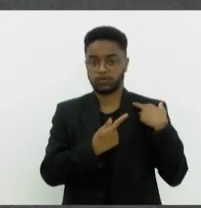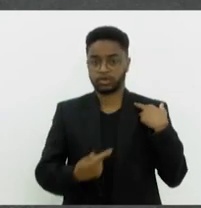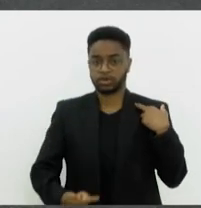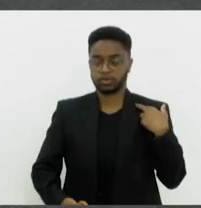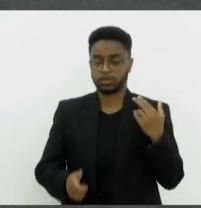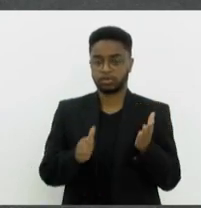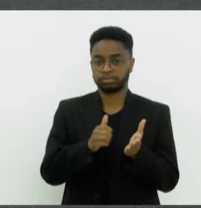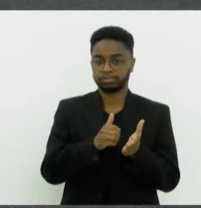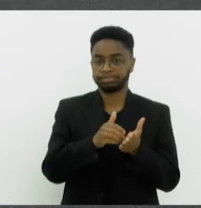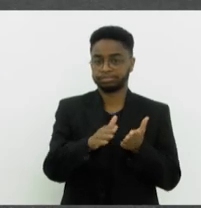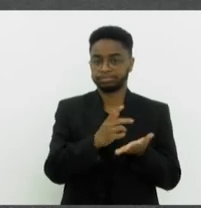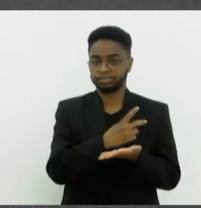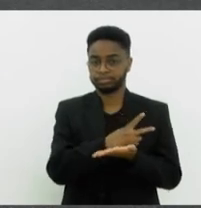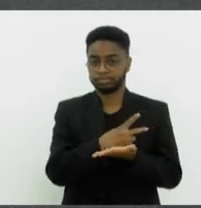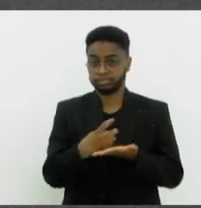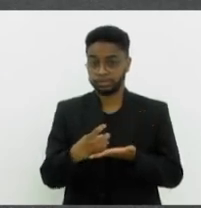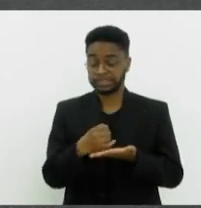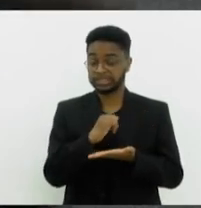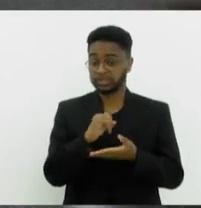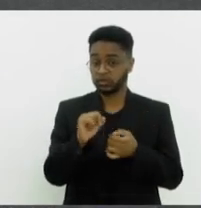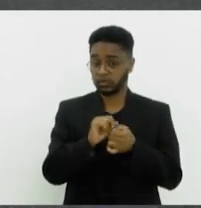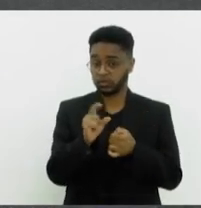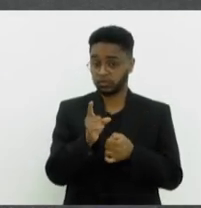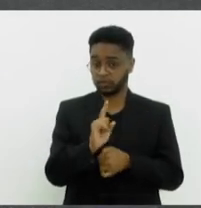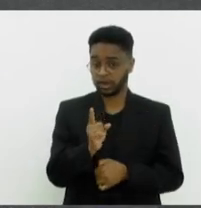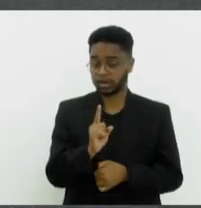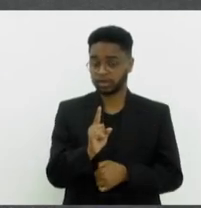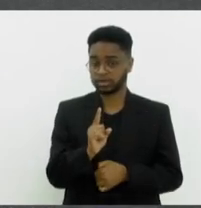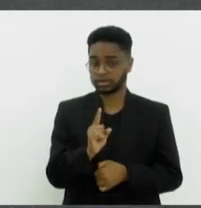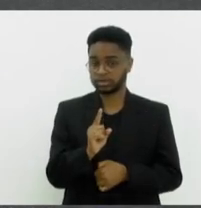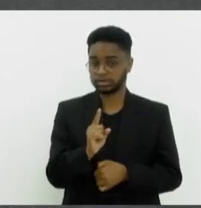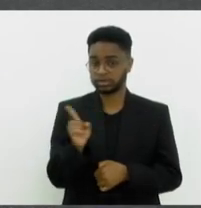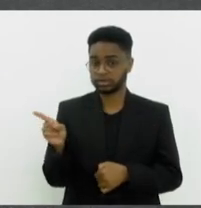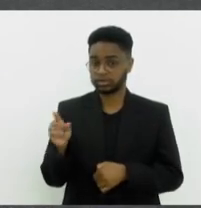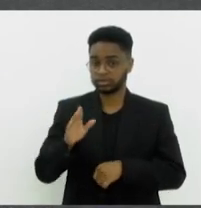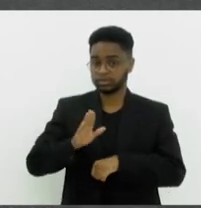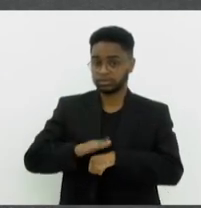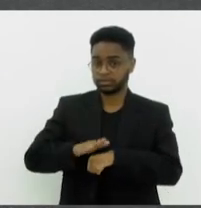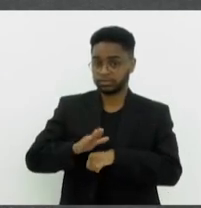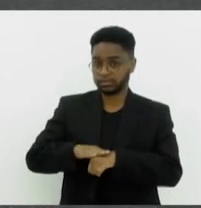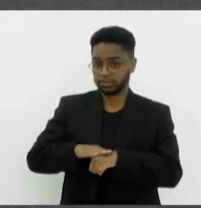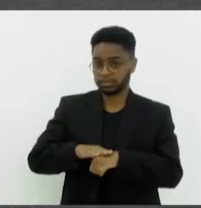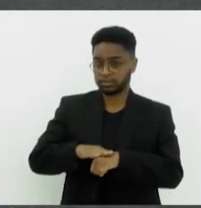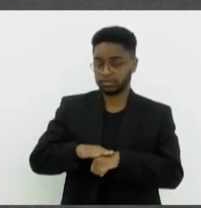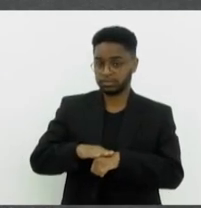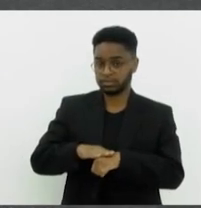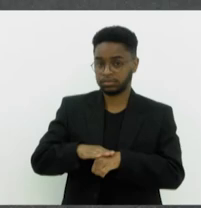exonerá-la. Se não a exonera, ele é